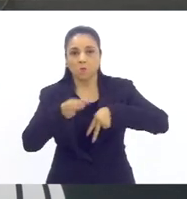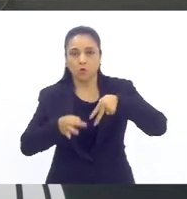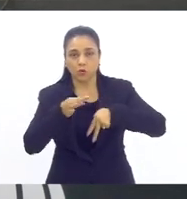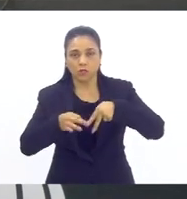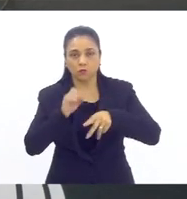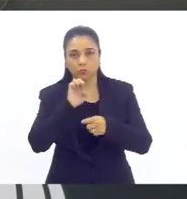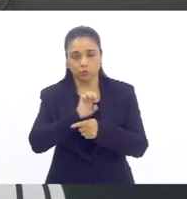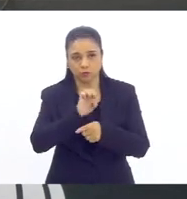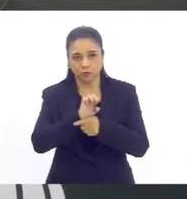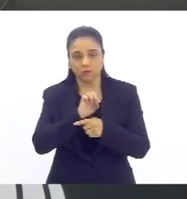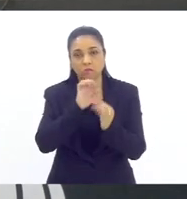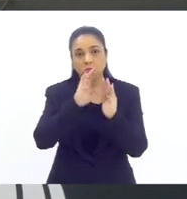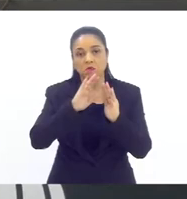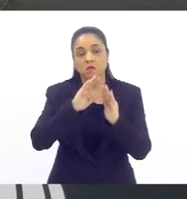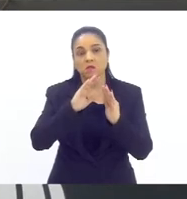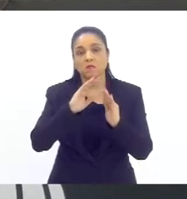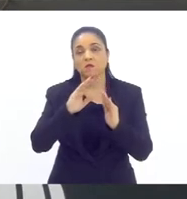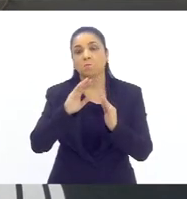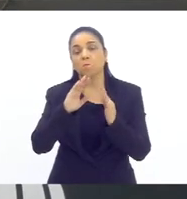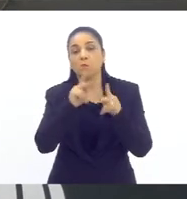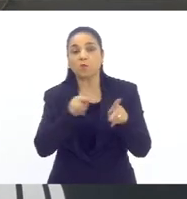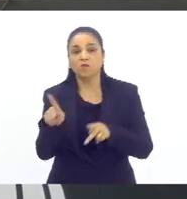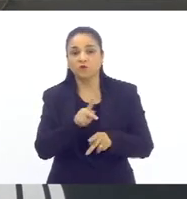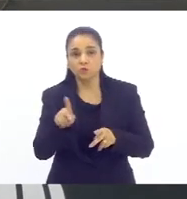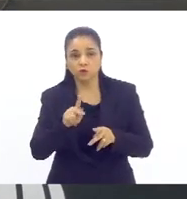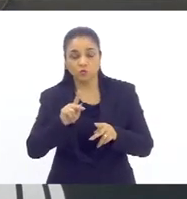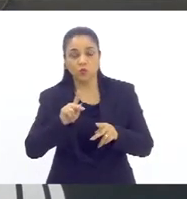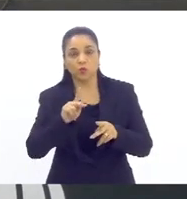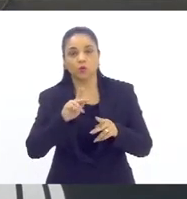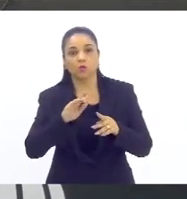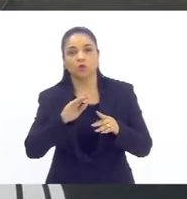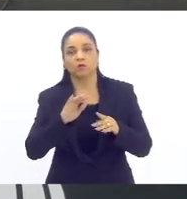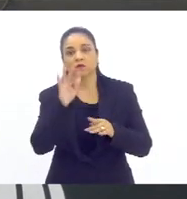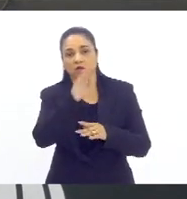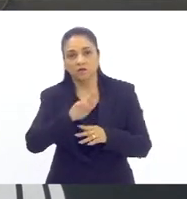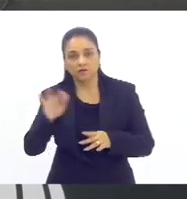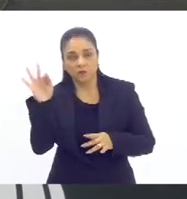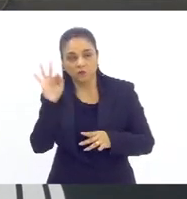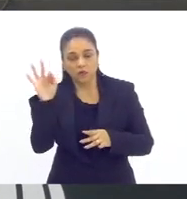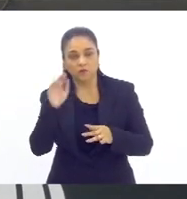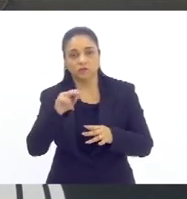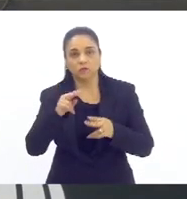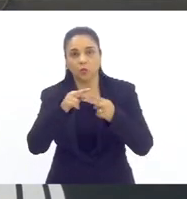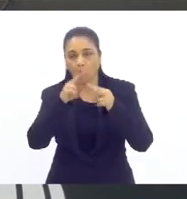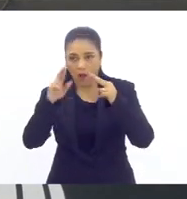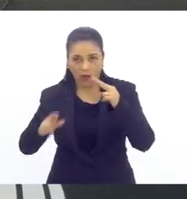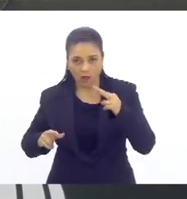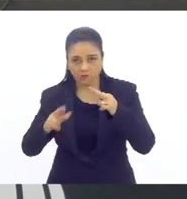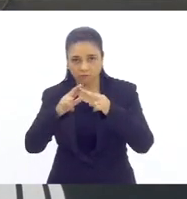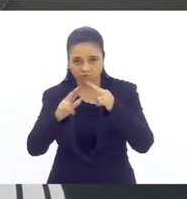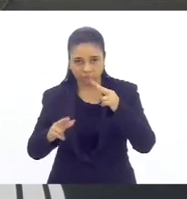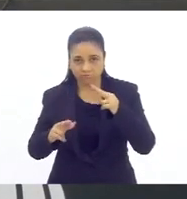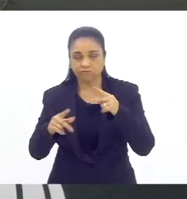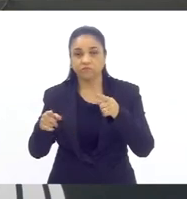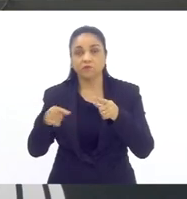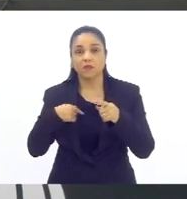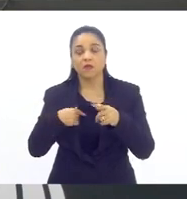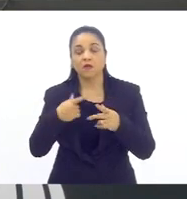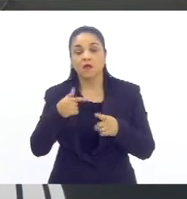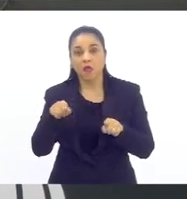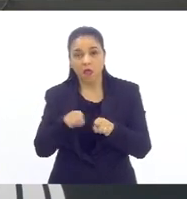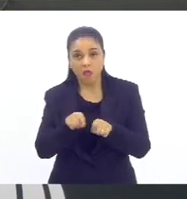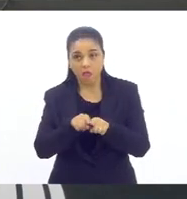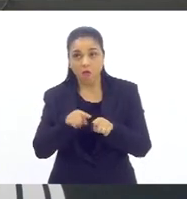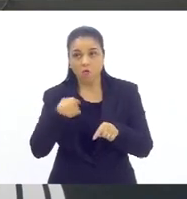da UERJ ele me defendeu na audiência que tentaram caçar o meu mandato de Ministro do Lula de Meio Ambiente por ter